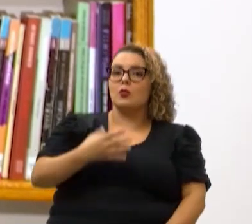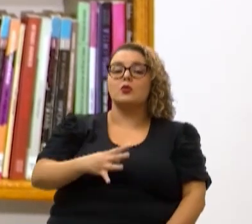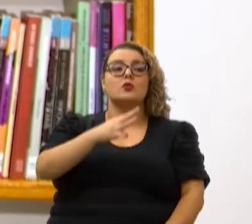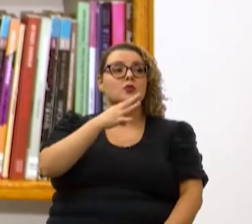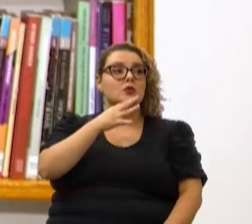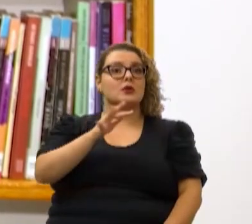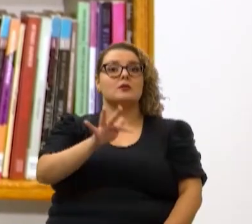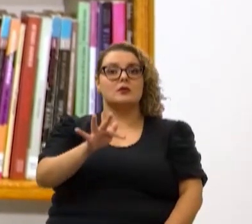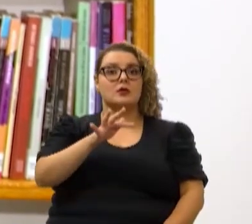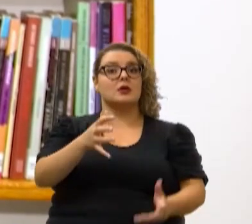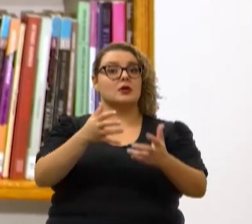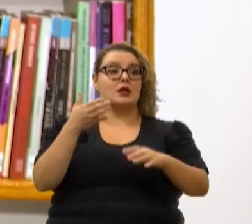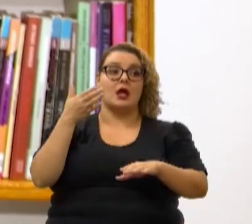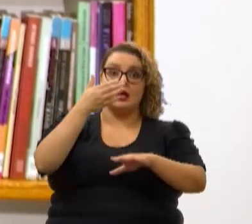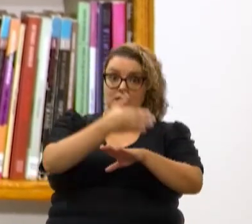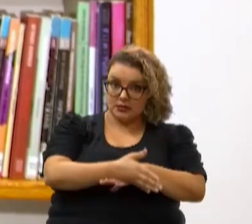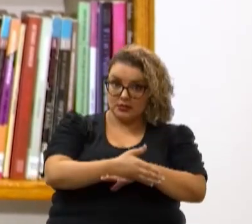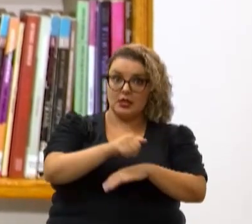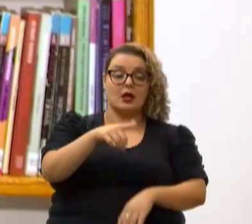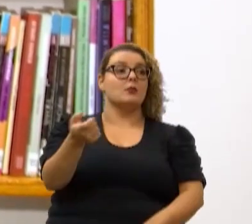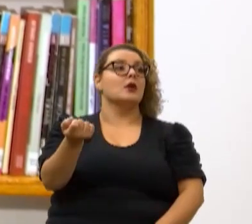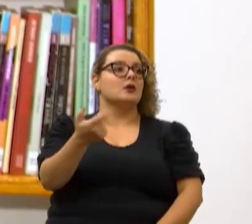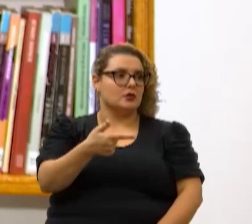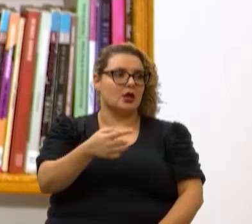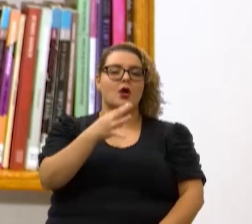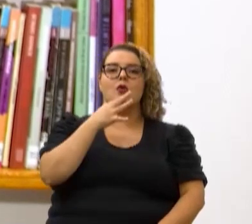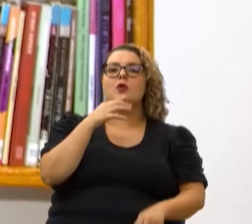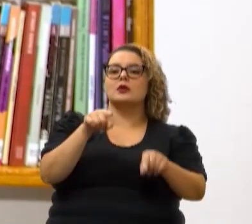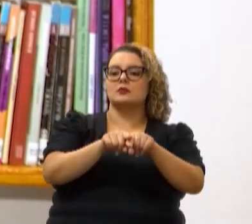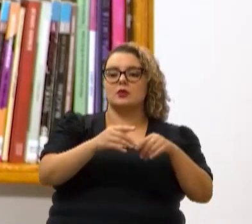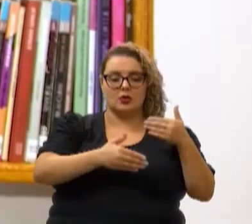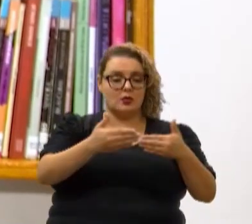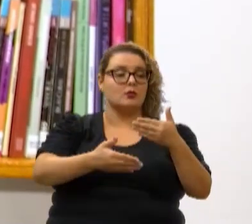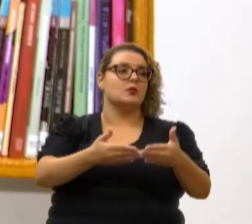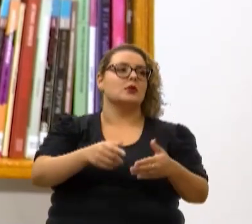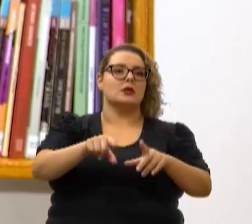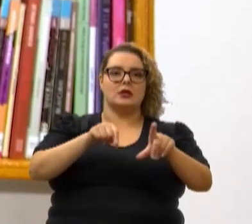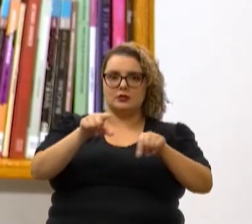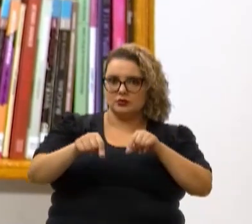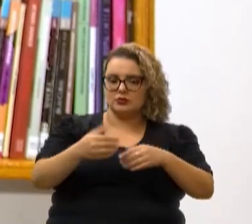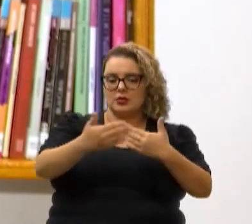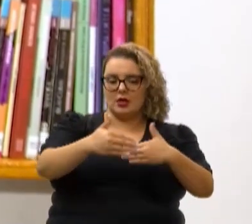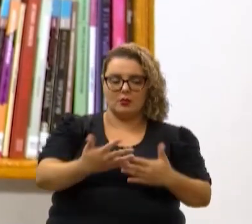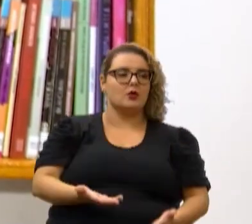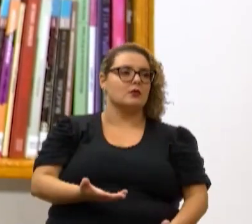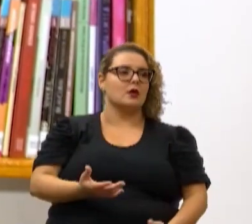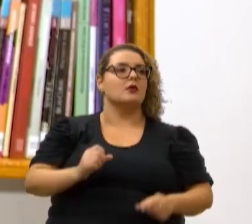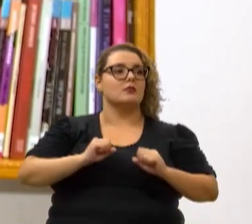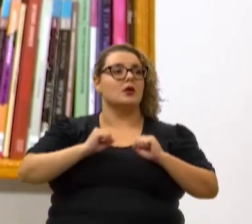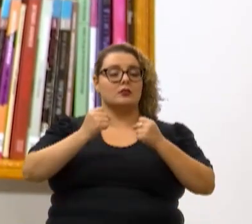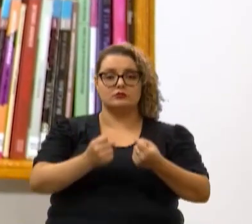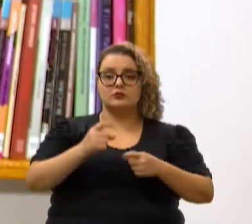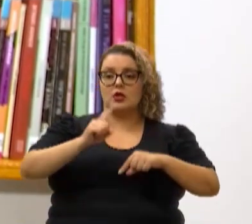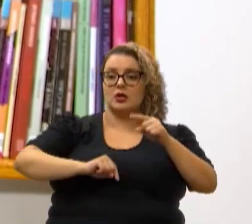a faculdade que você pretende entrar e, mais do que isso, conheça também o processo seletivo por trás dela, dando